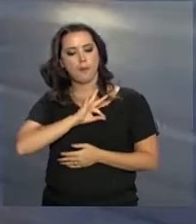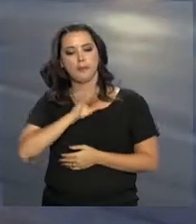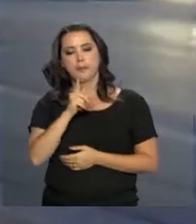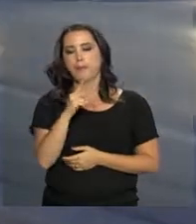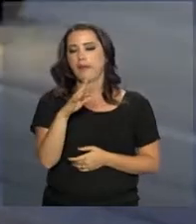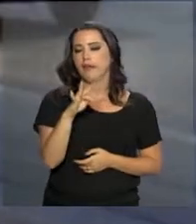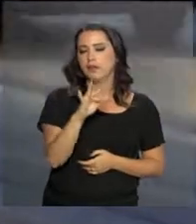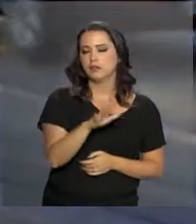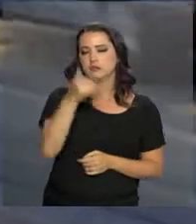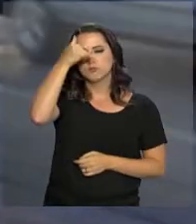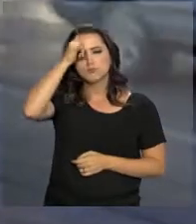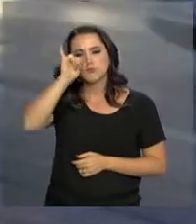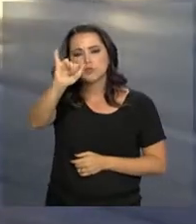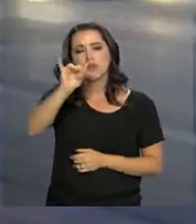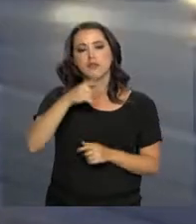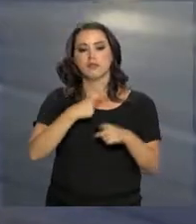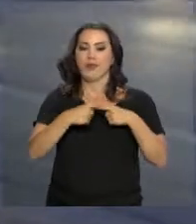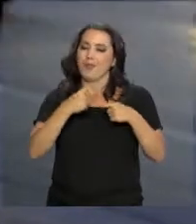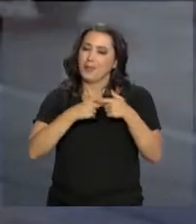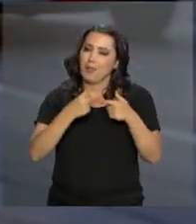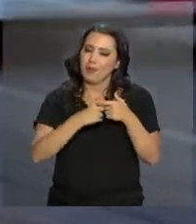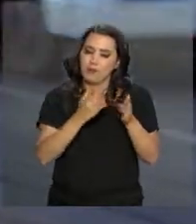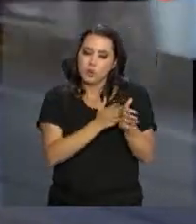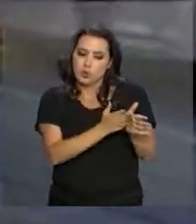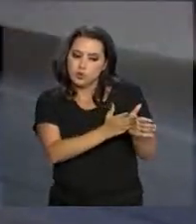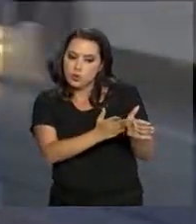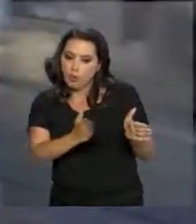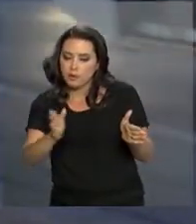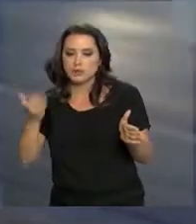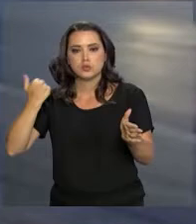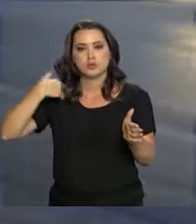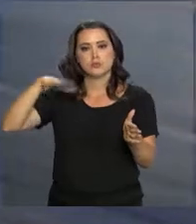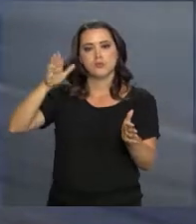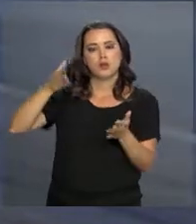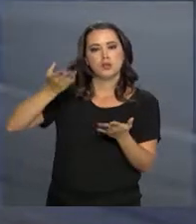para evitar acidentes durante o período de maior